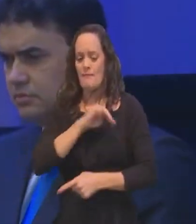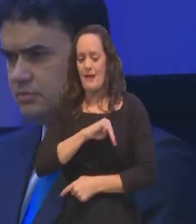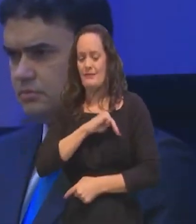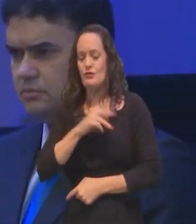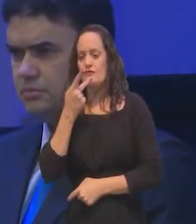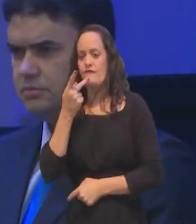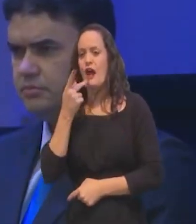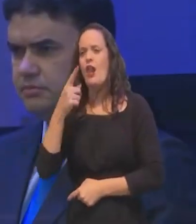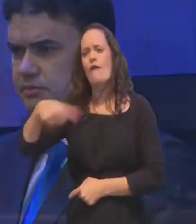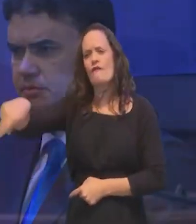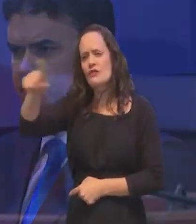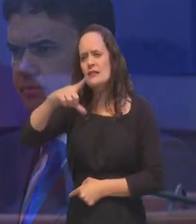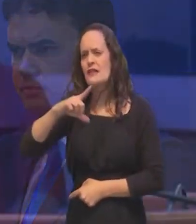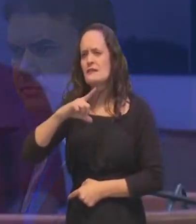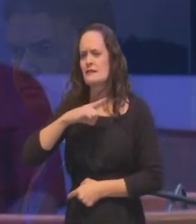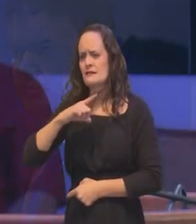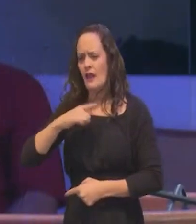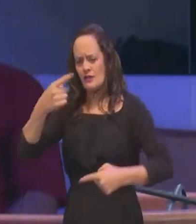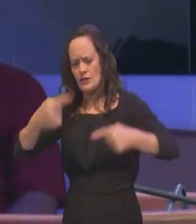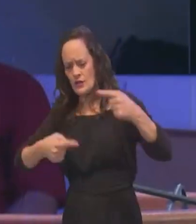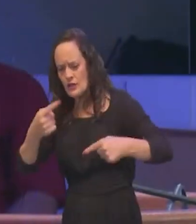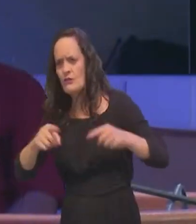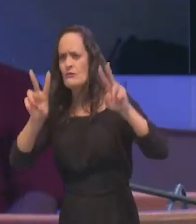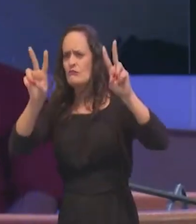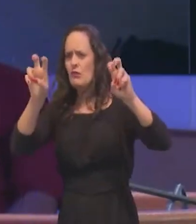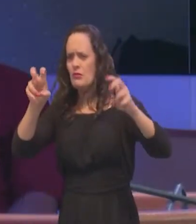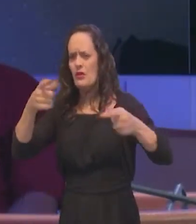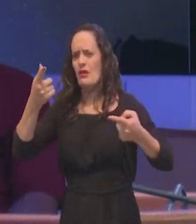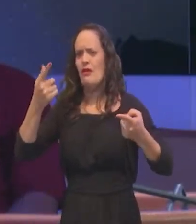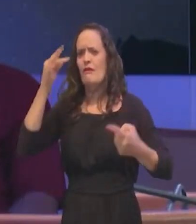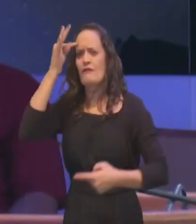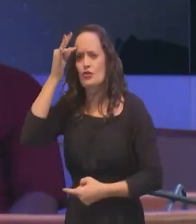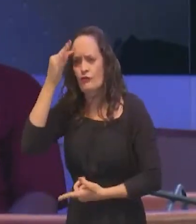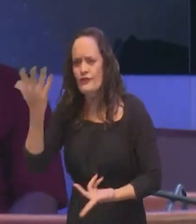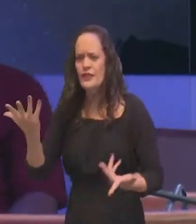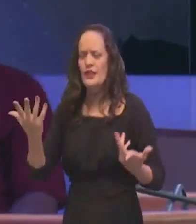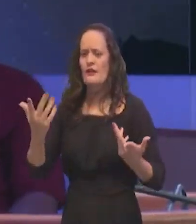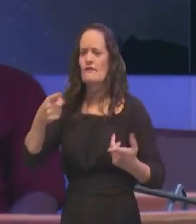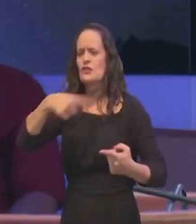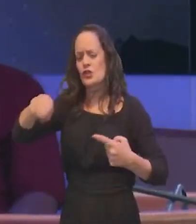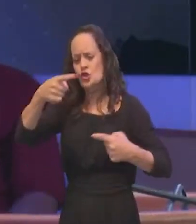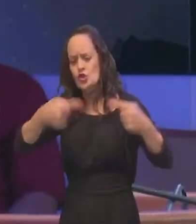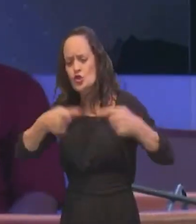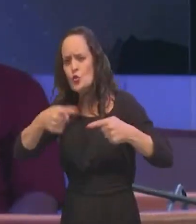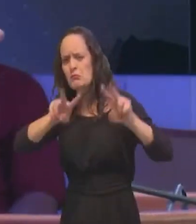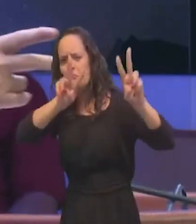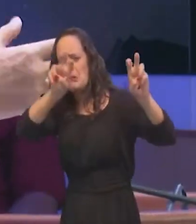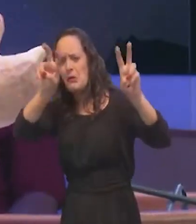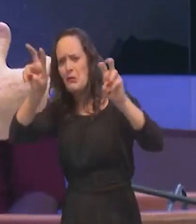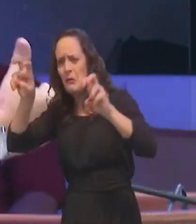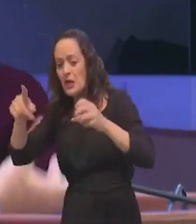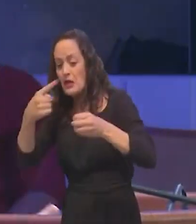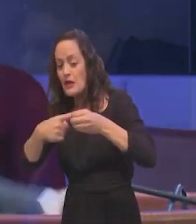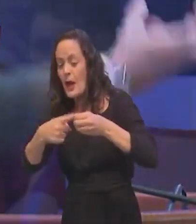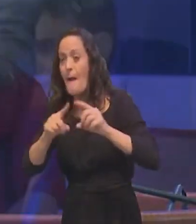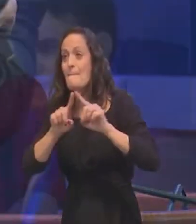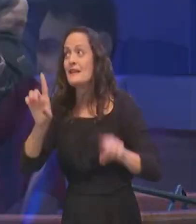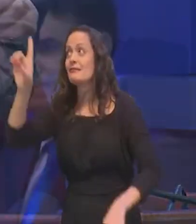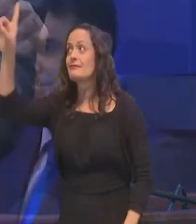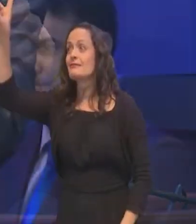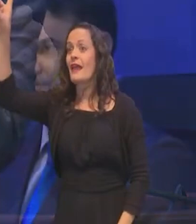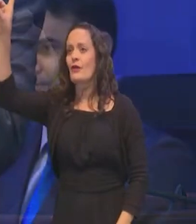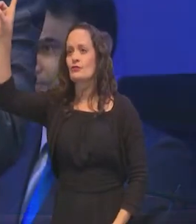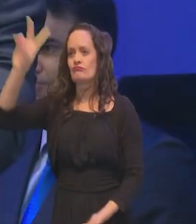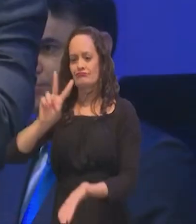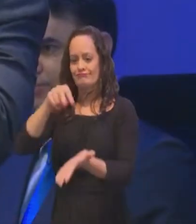ideia: vocês têm a eclésia política, vocês têm a eclésia filosófica, vocês discutem os assuntos da cidade, mas eu edificarei a